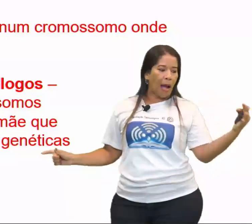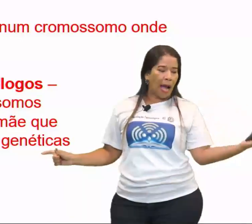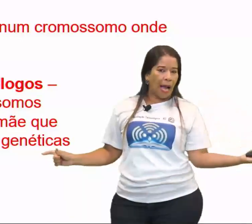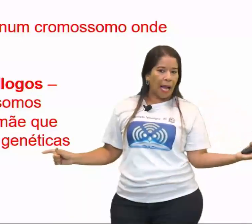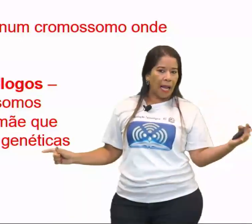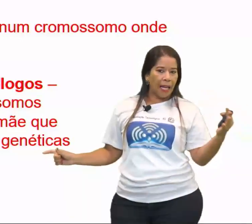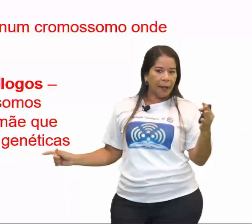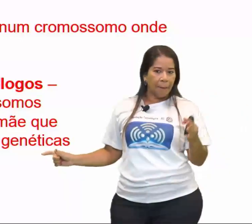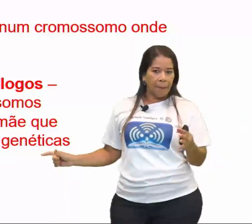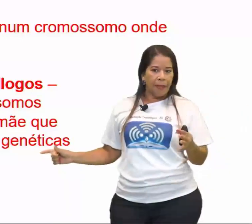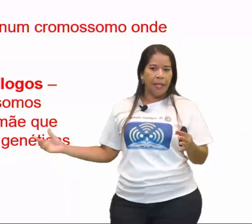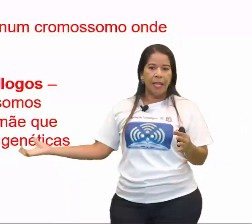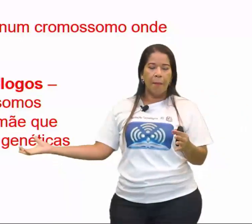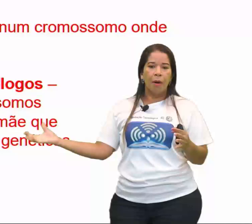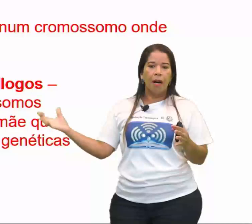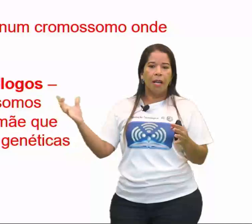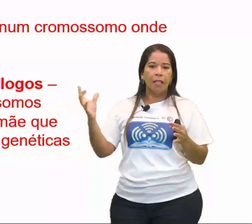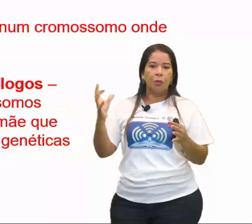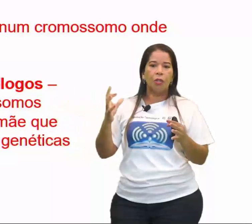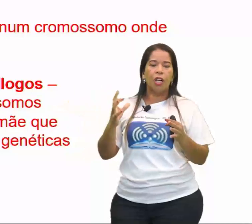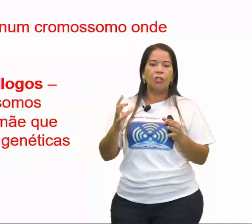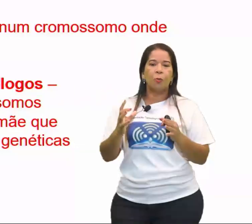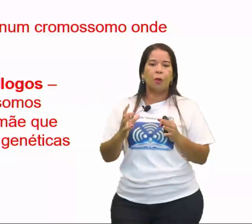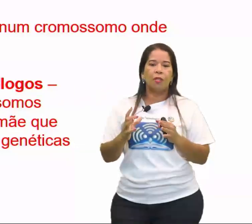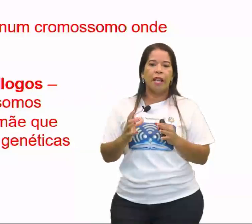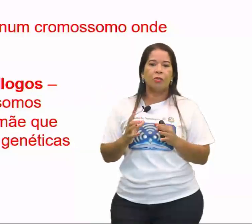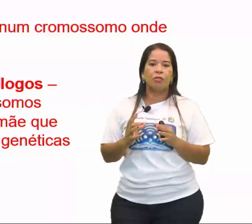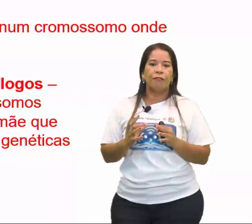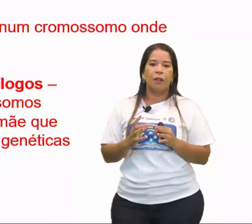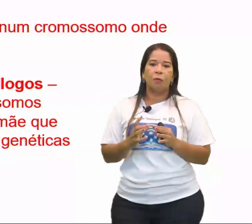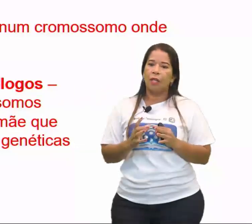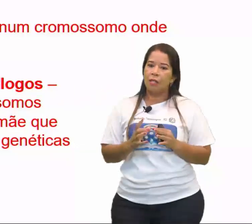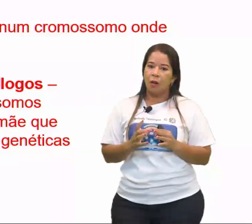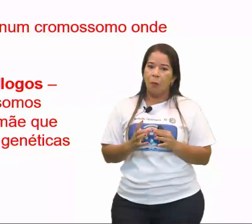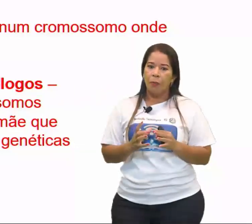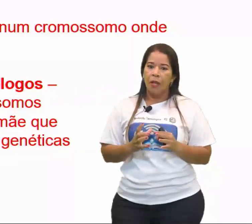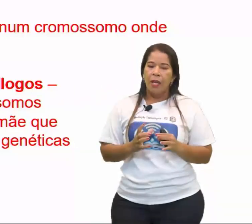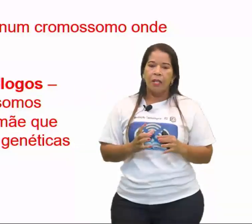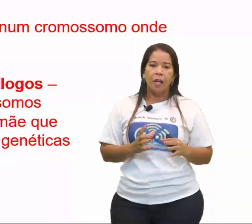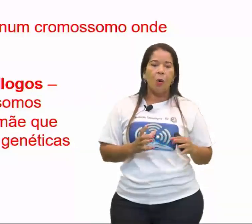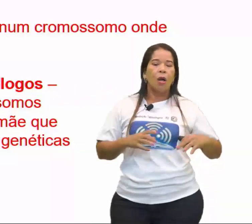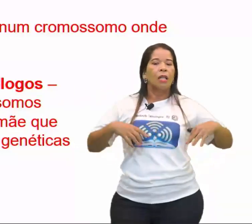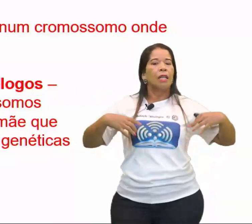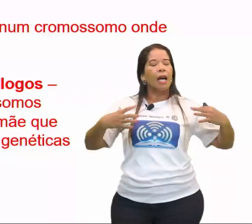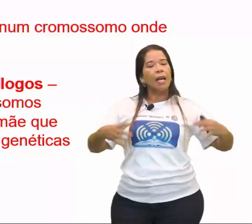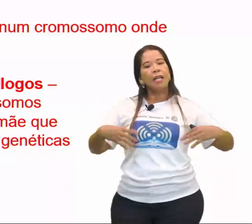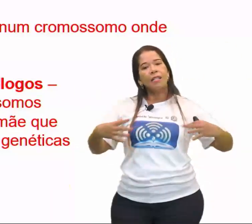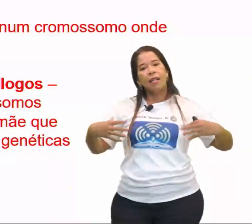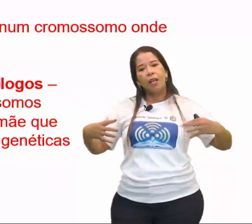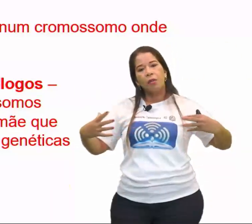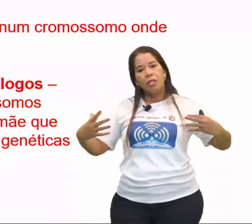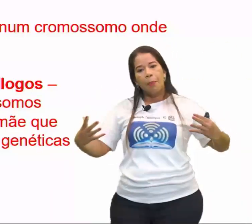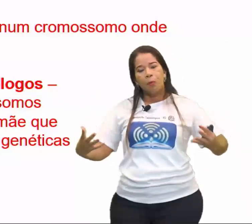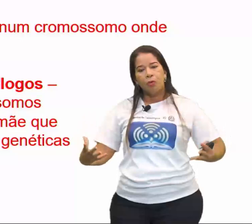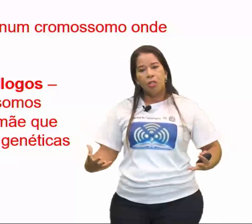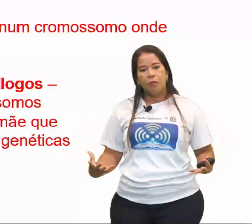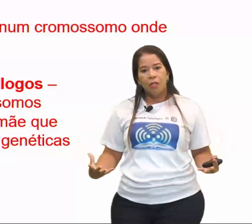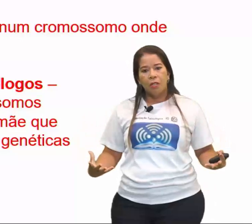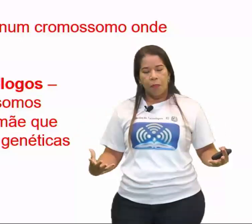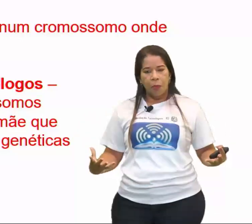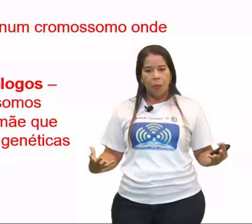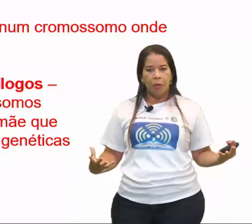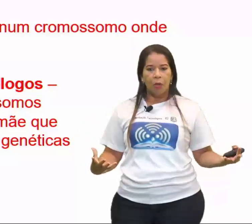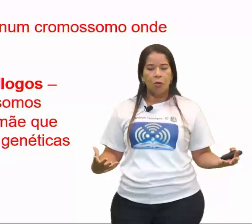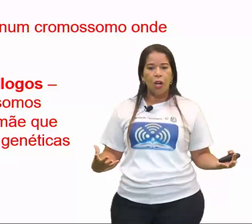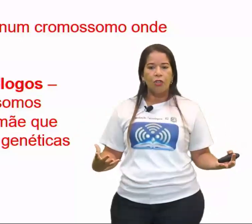do pai e da mãe durante o processo de fecundação. Então, lá nas células